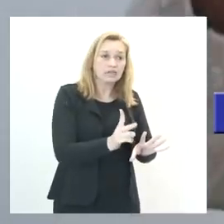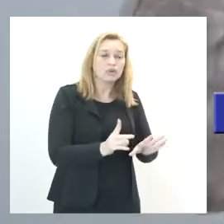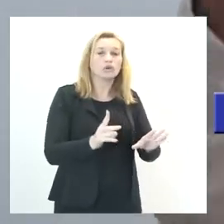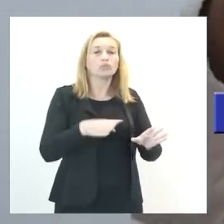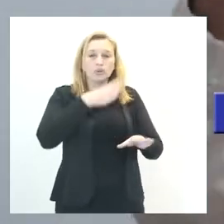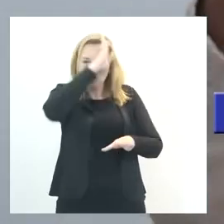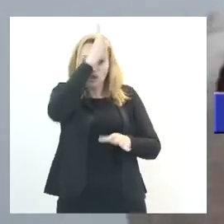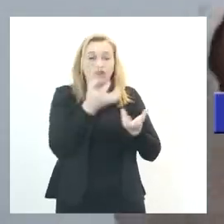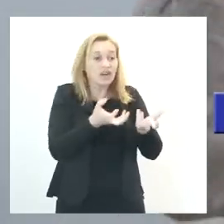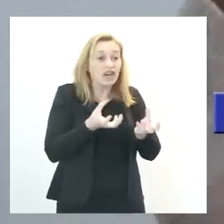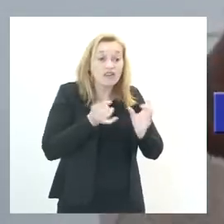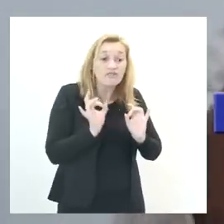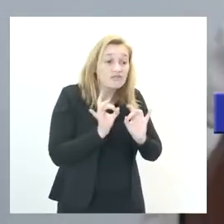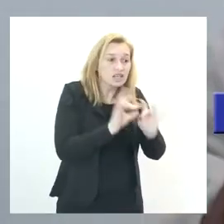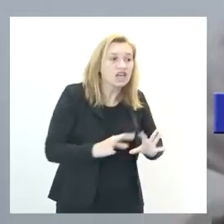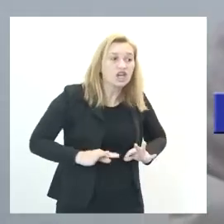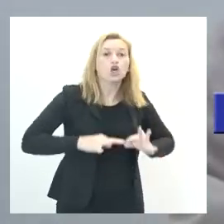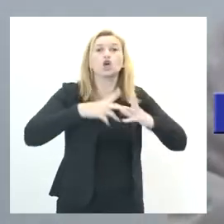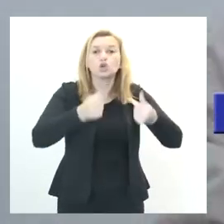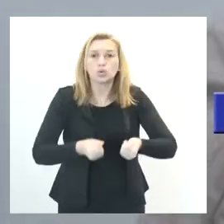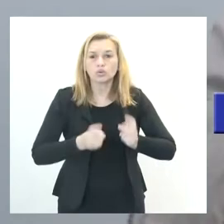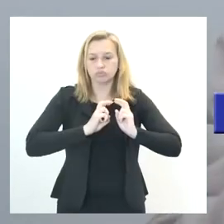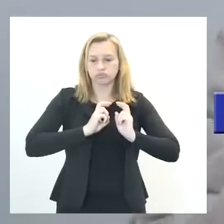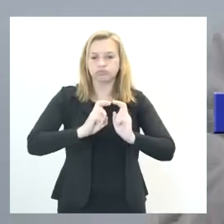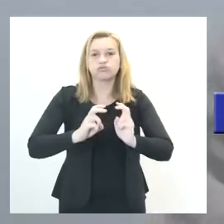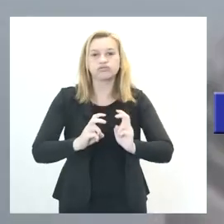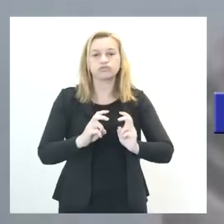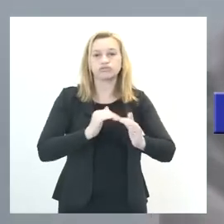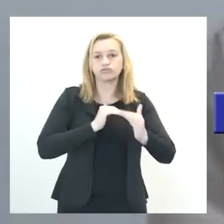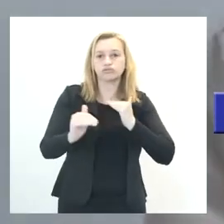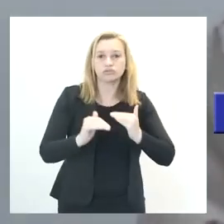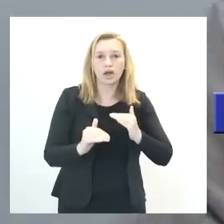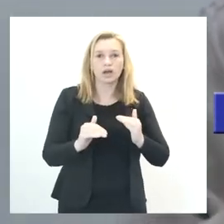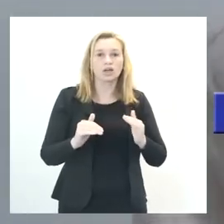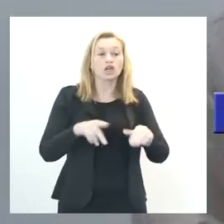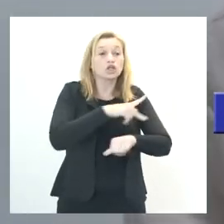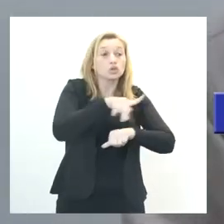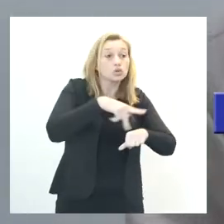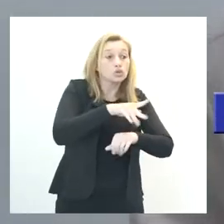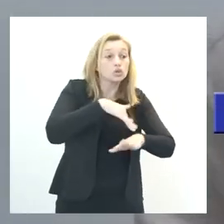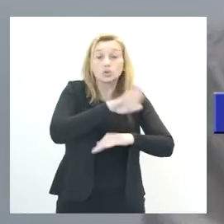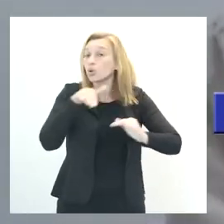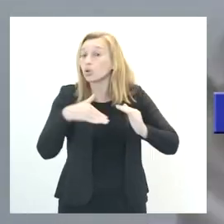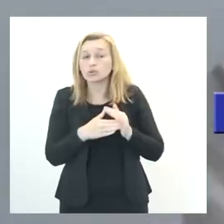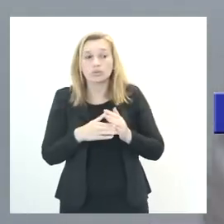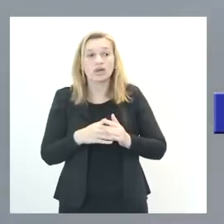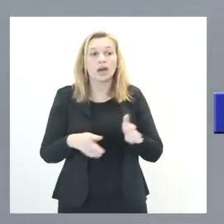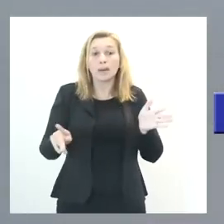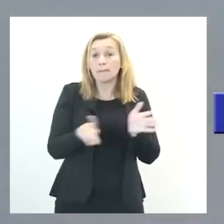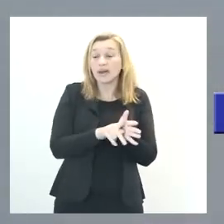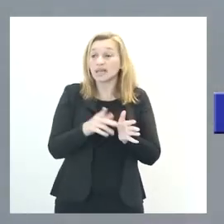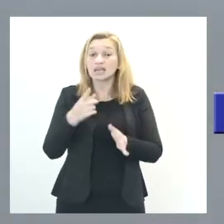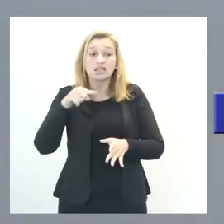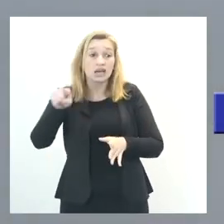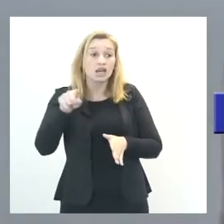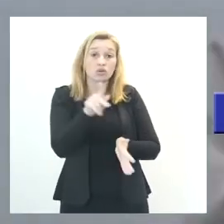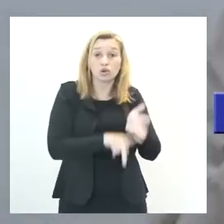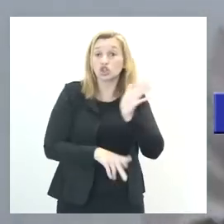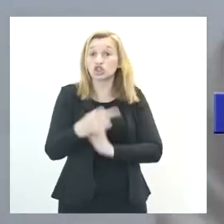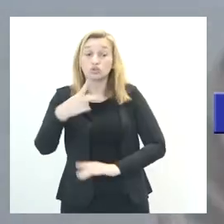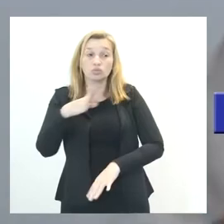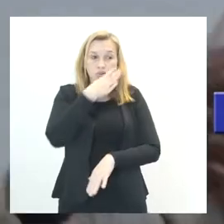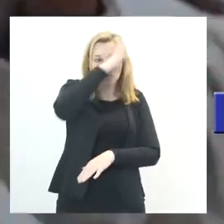toda vai na ferroviária e metroviária do país tem que está colocado na mesa até parte do projeto bolsonaro do Paulo Guedes de Saturno